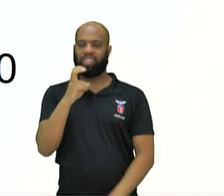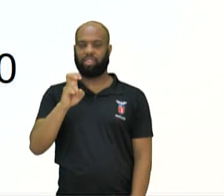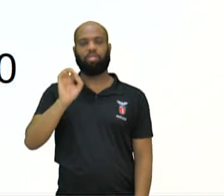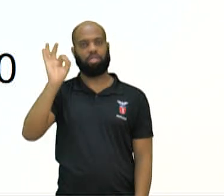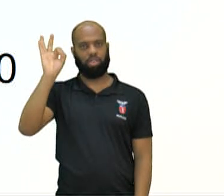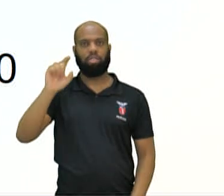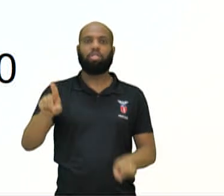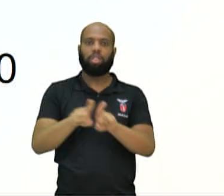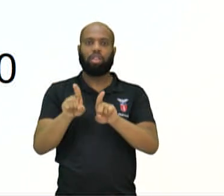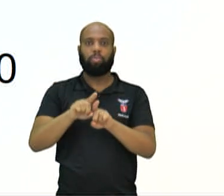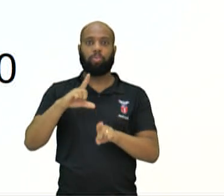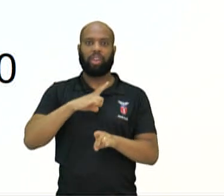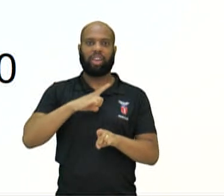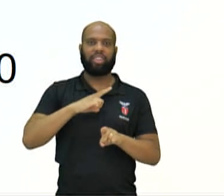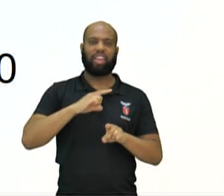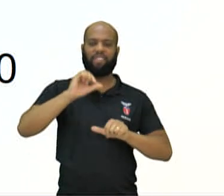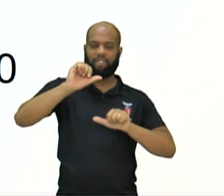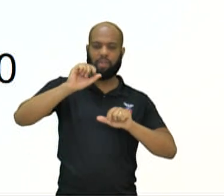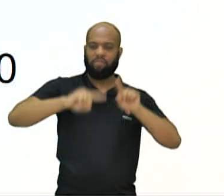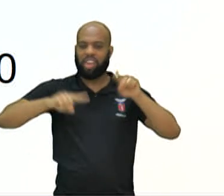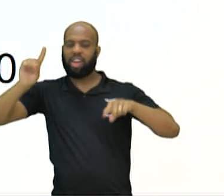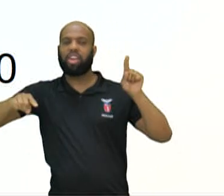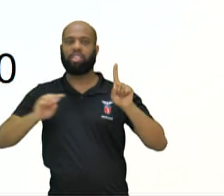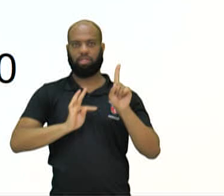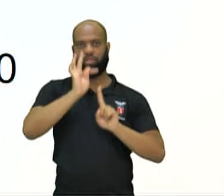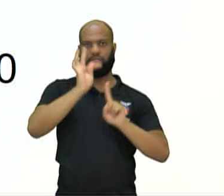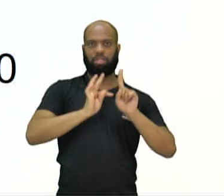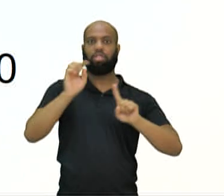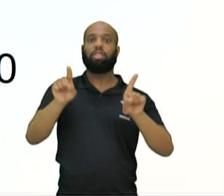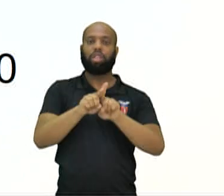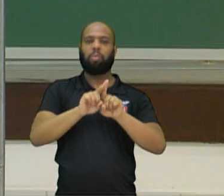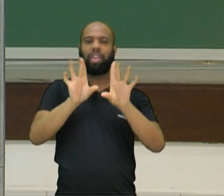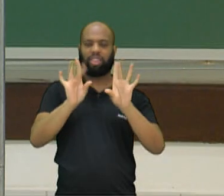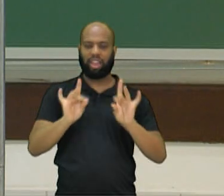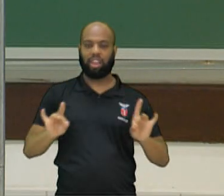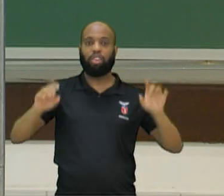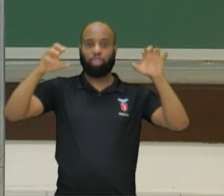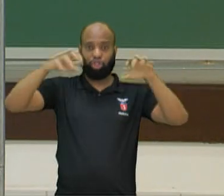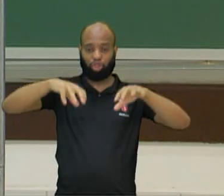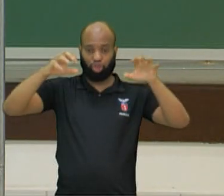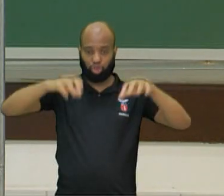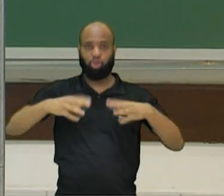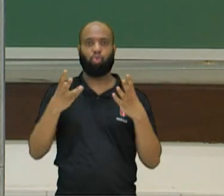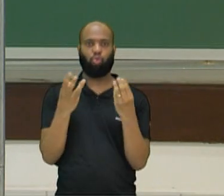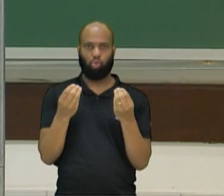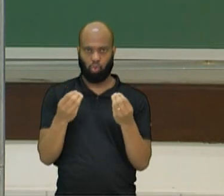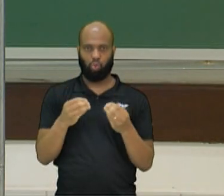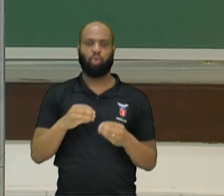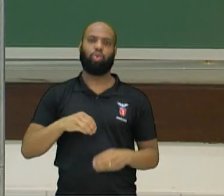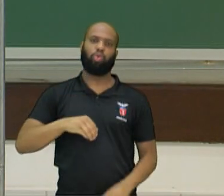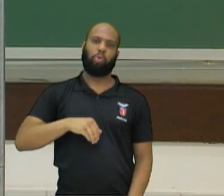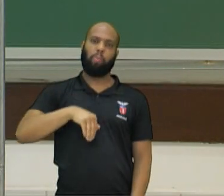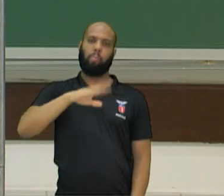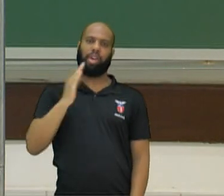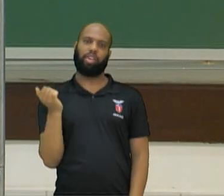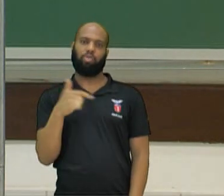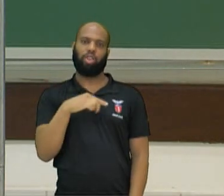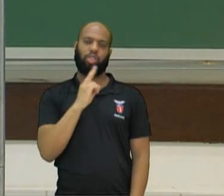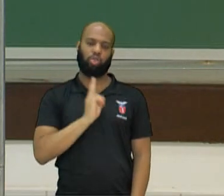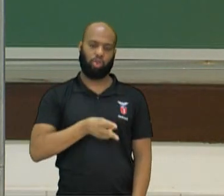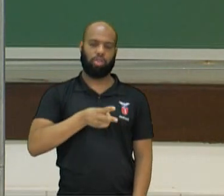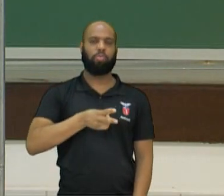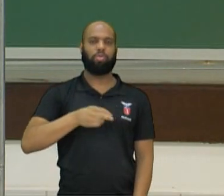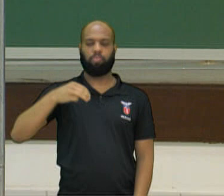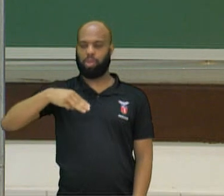e uma pequena amplitude térmica, além de muita umidade, com médias pluviométricas superiores a 2.000 milímetros por